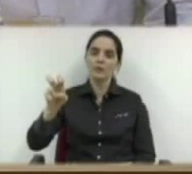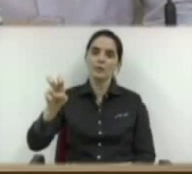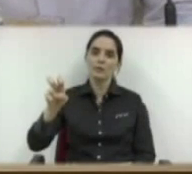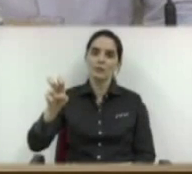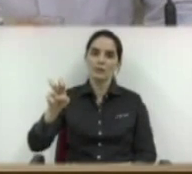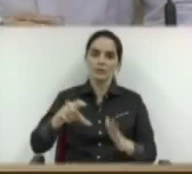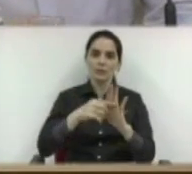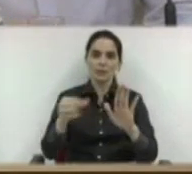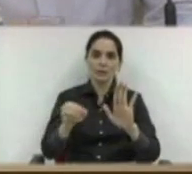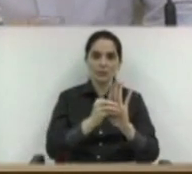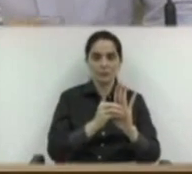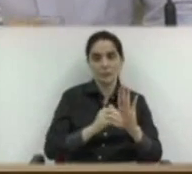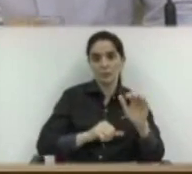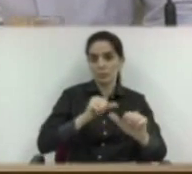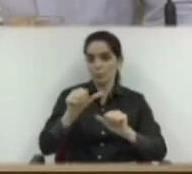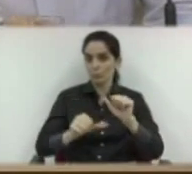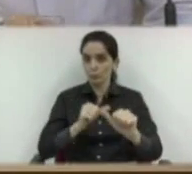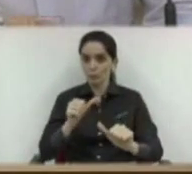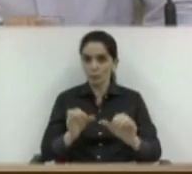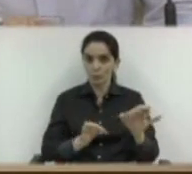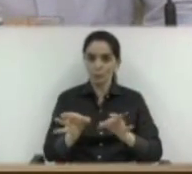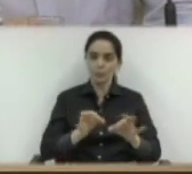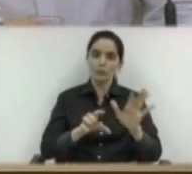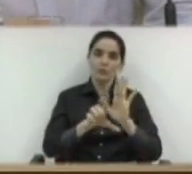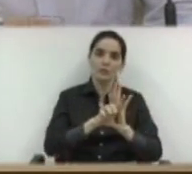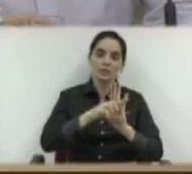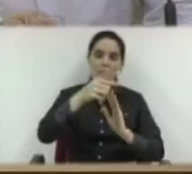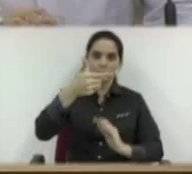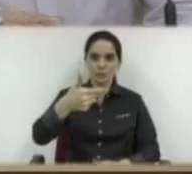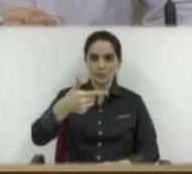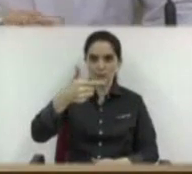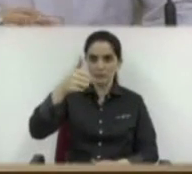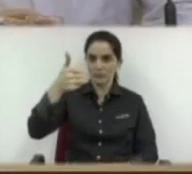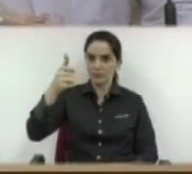281/2015. Emenda modificativa ao projeto de lei número